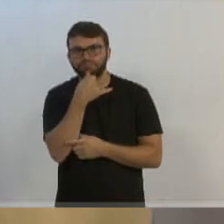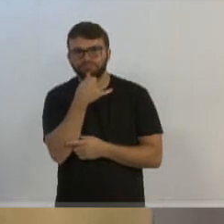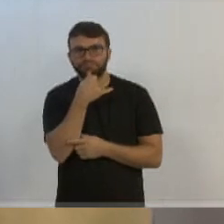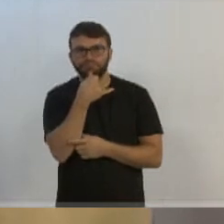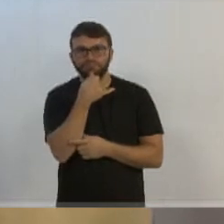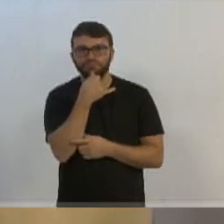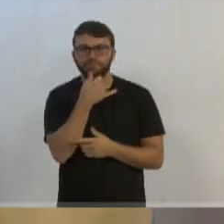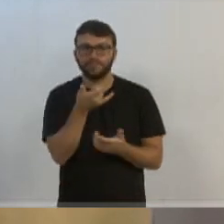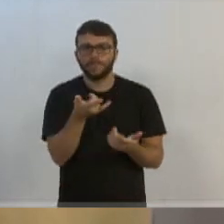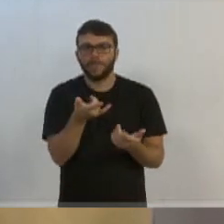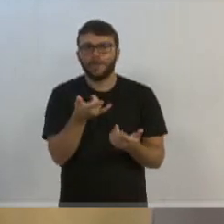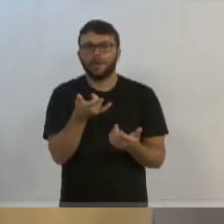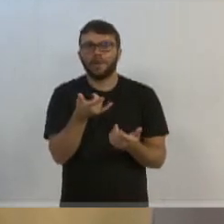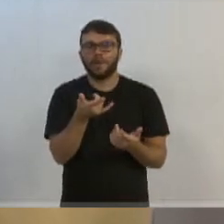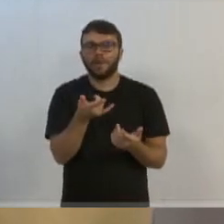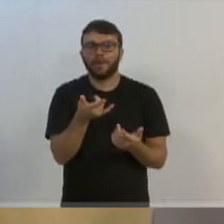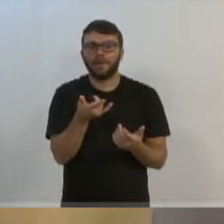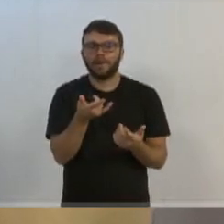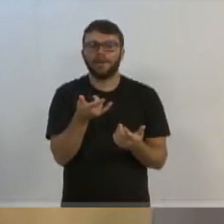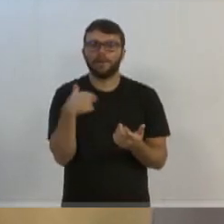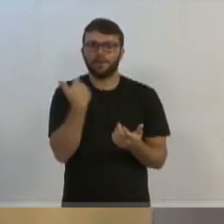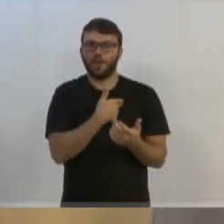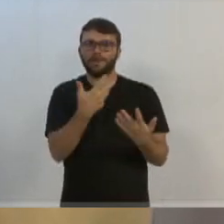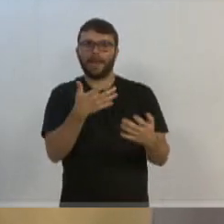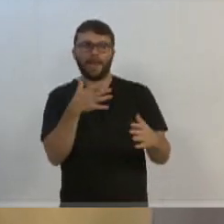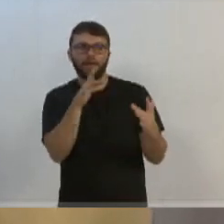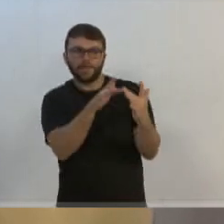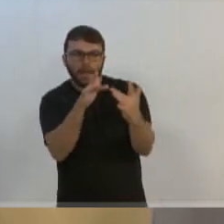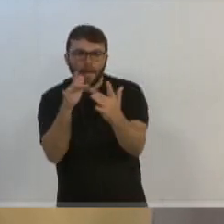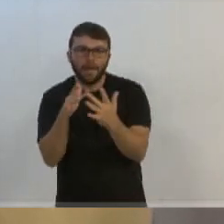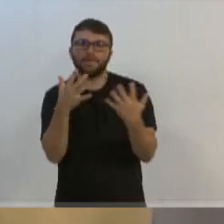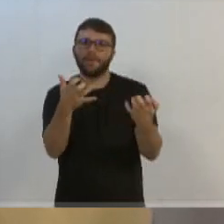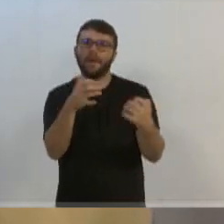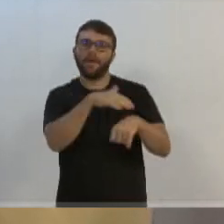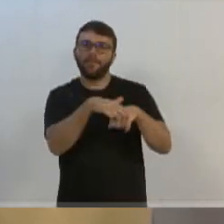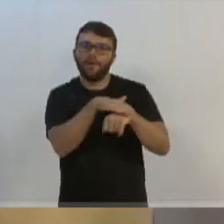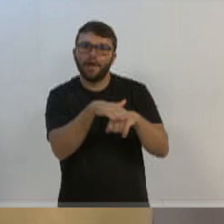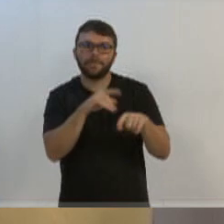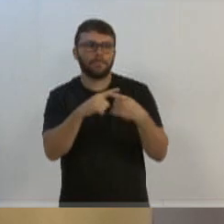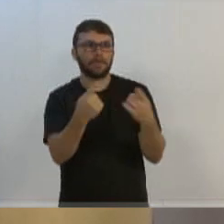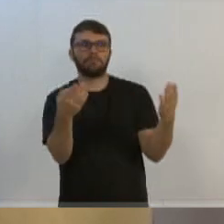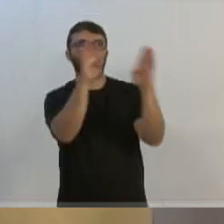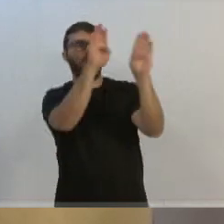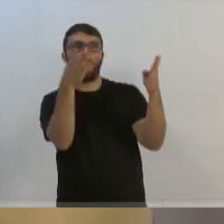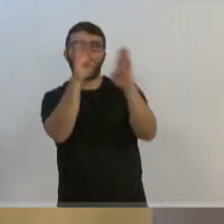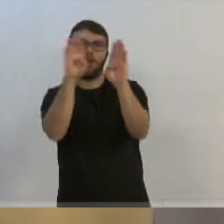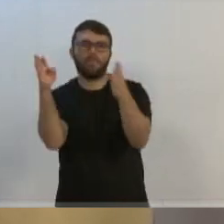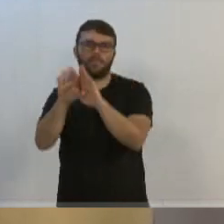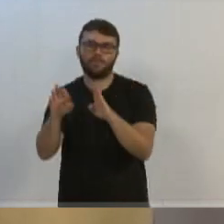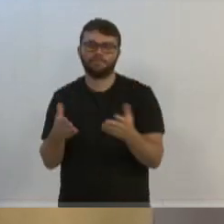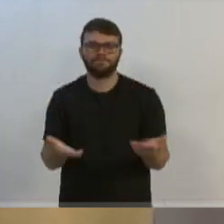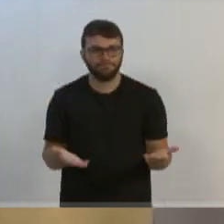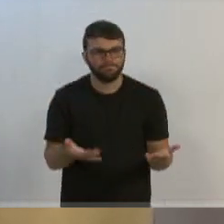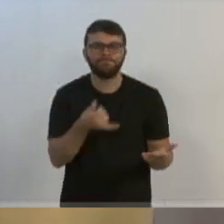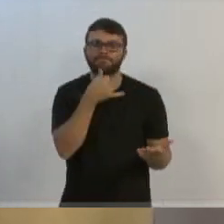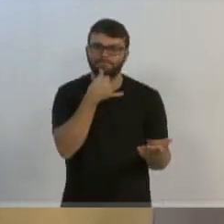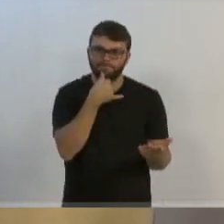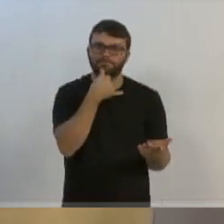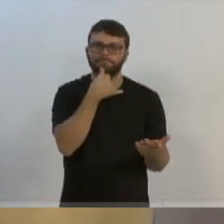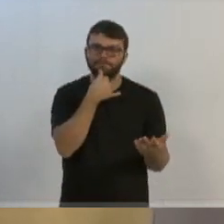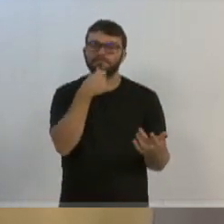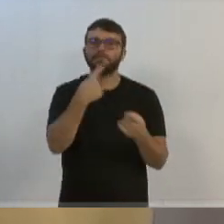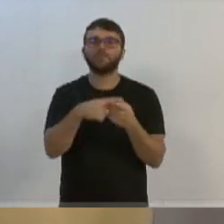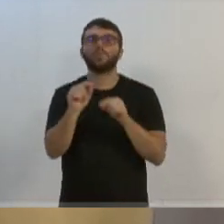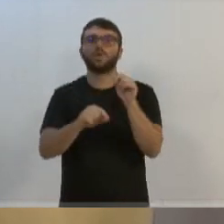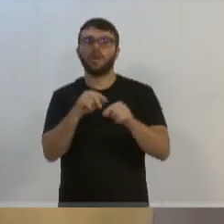né? A gente tenta entrar em contato, a gente tenta conversar e as portas se fecham. É triste isso, porque isso é triste para a